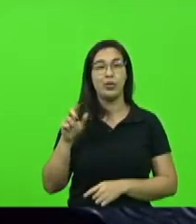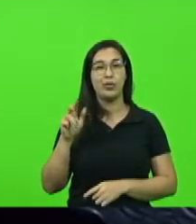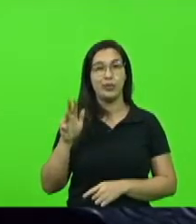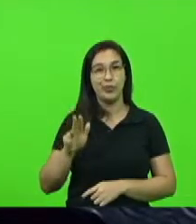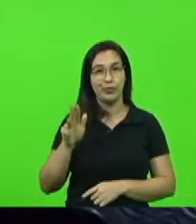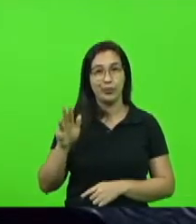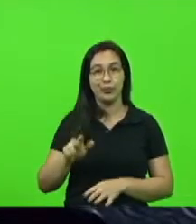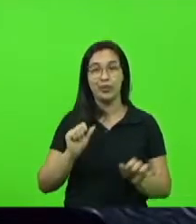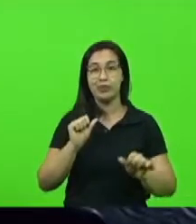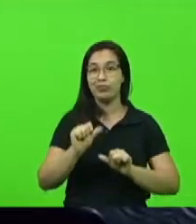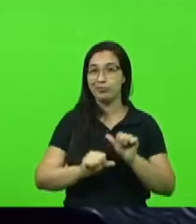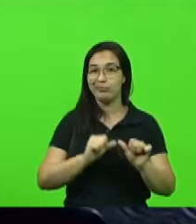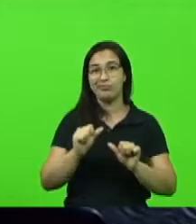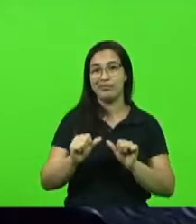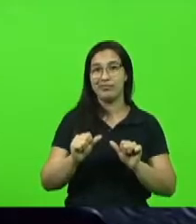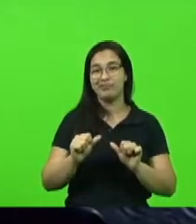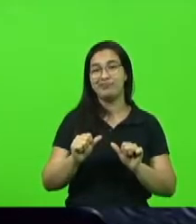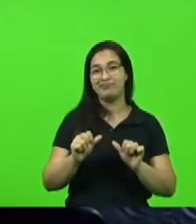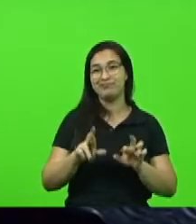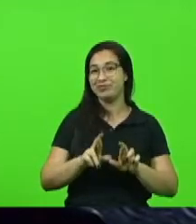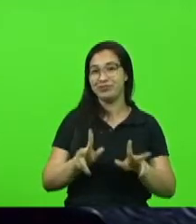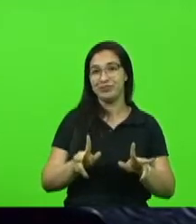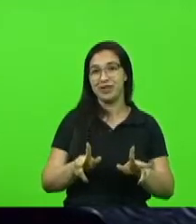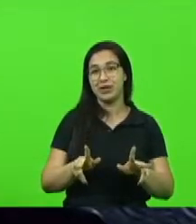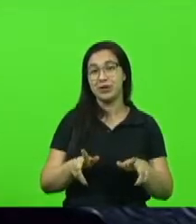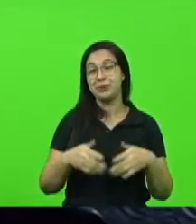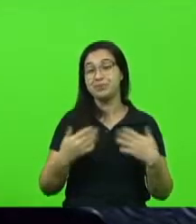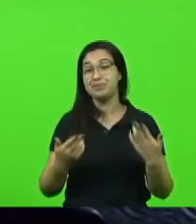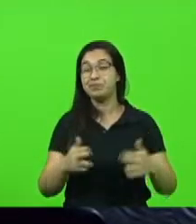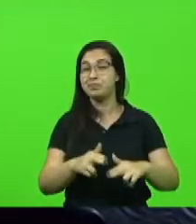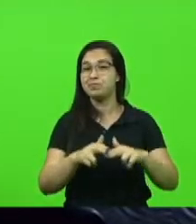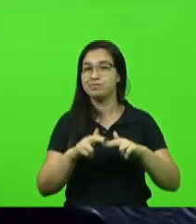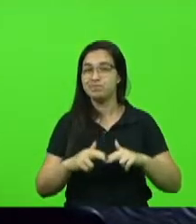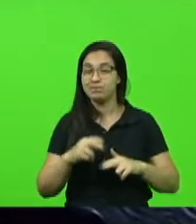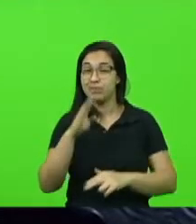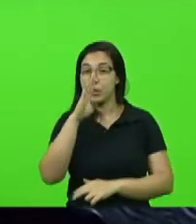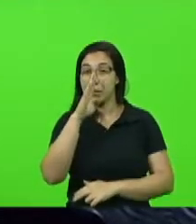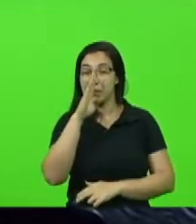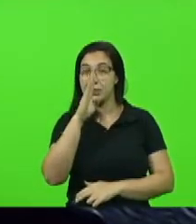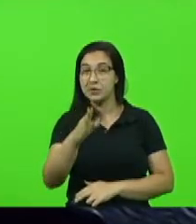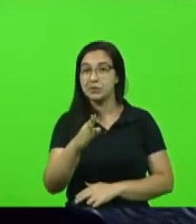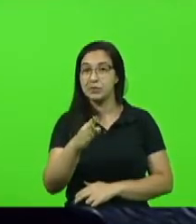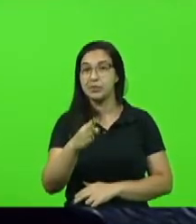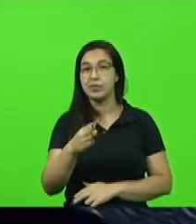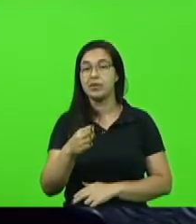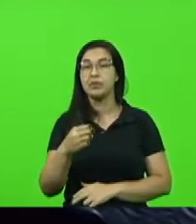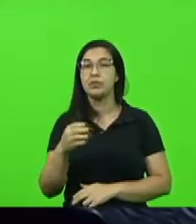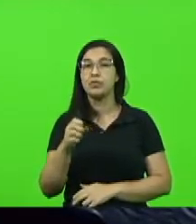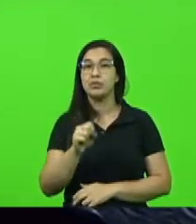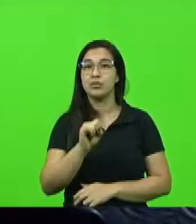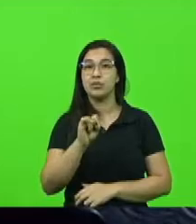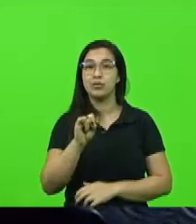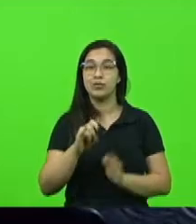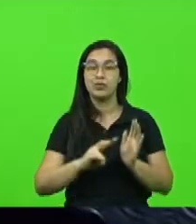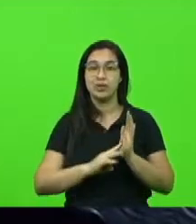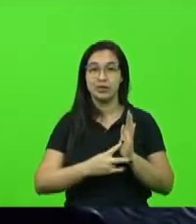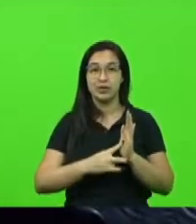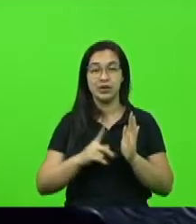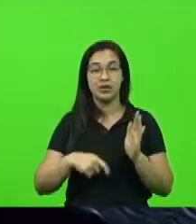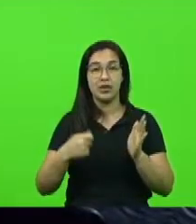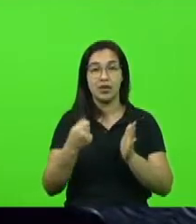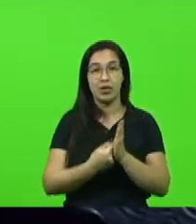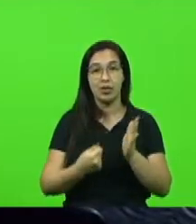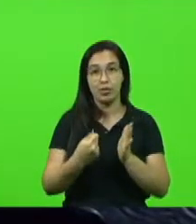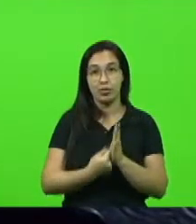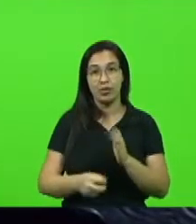Interno Bruto, o PIB. Por isso, uma das principais bandeiras do movimento sindical tem sido a luta por uma política de valorização